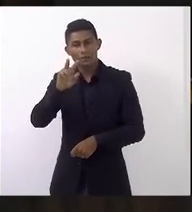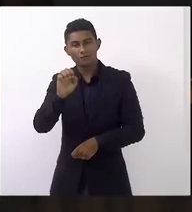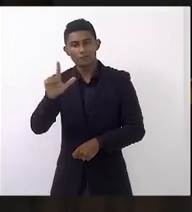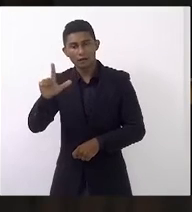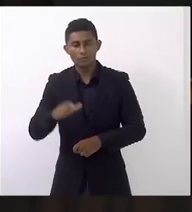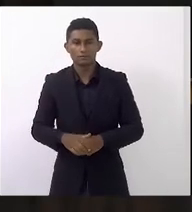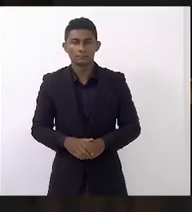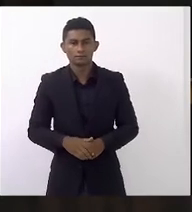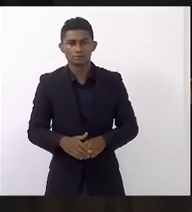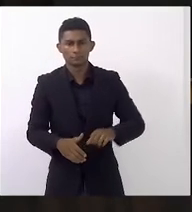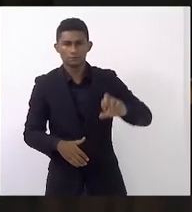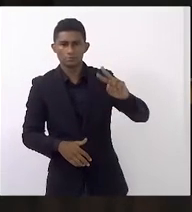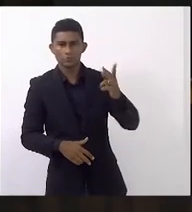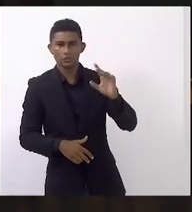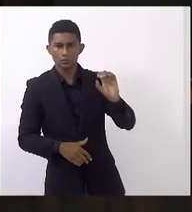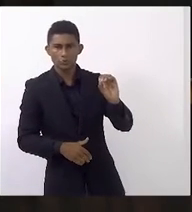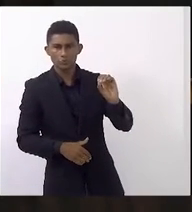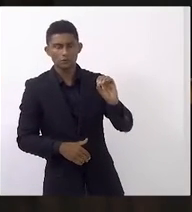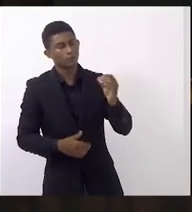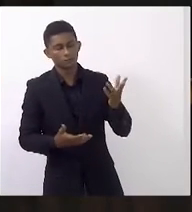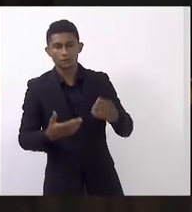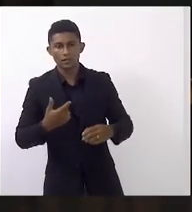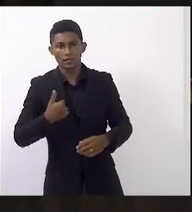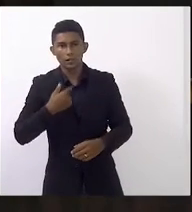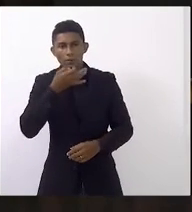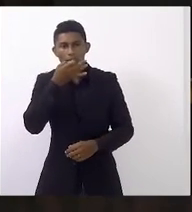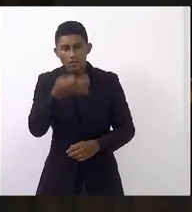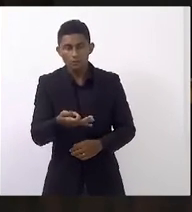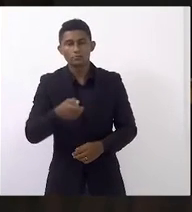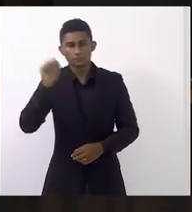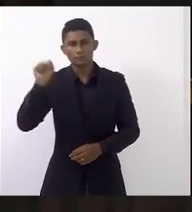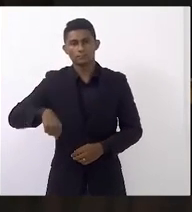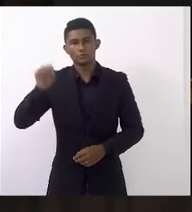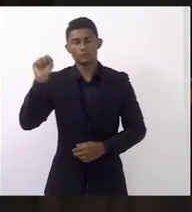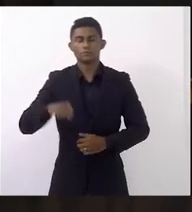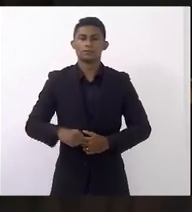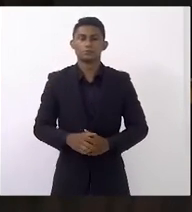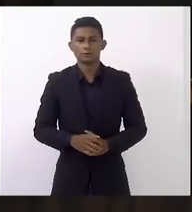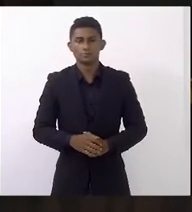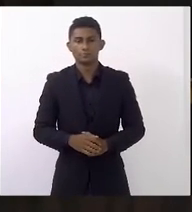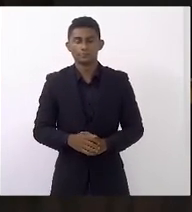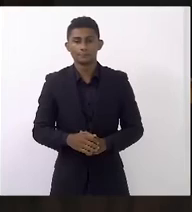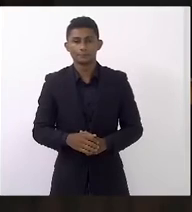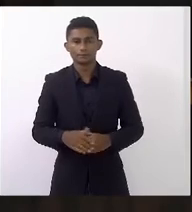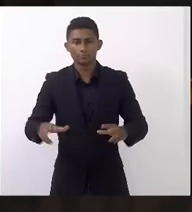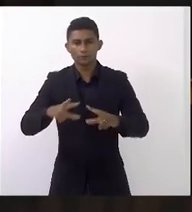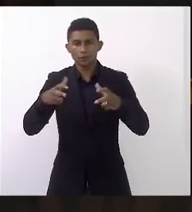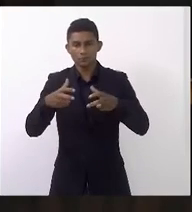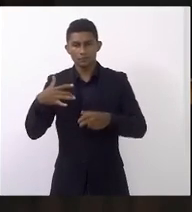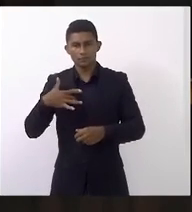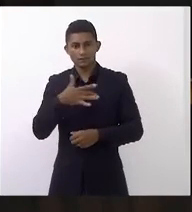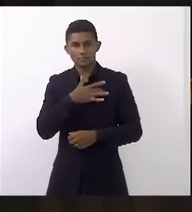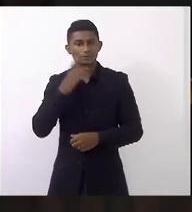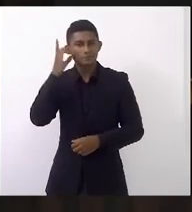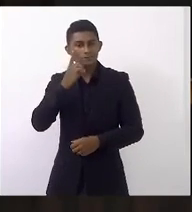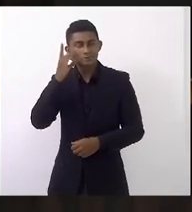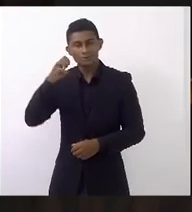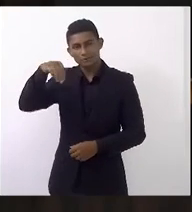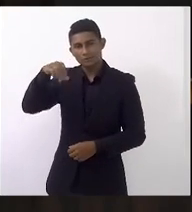Machado, eu vou emitir o parecer favorável. Pela Comissão de Saúde, deputada Marta